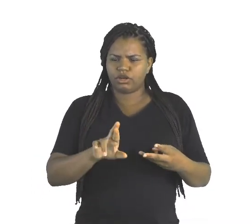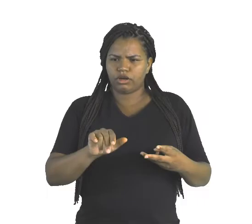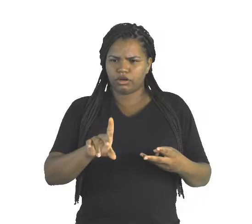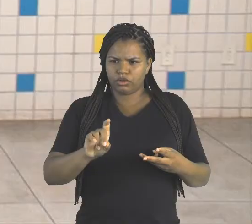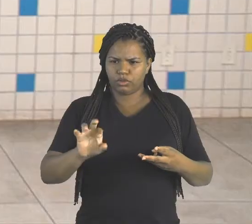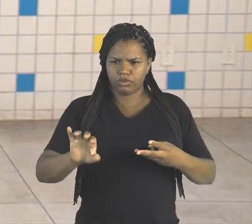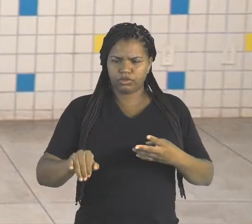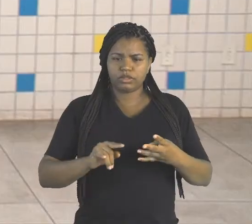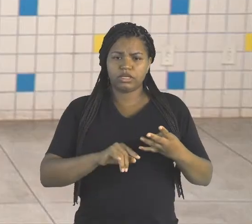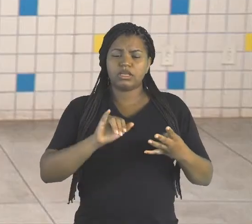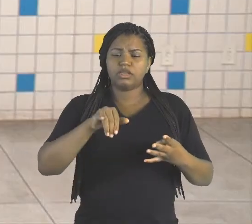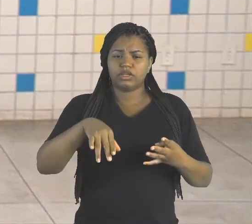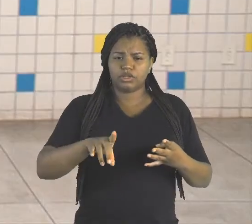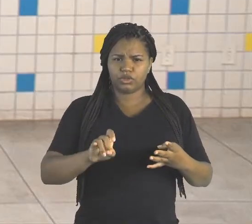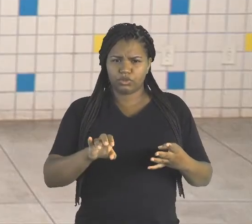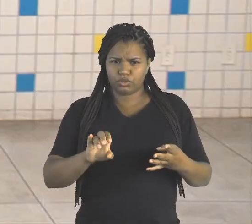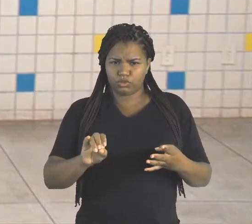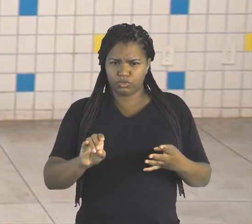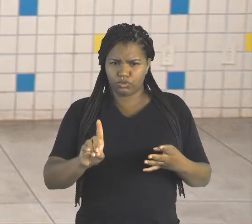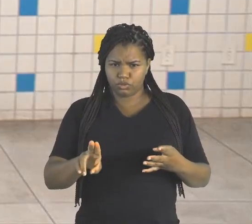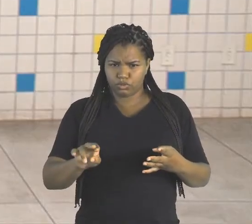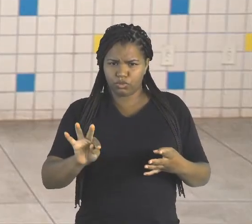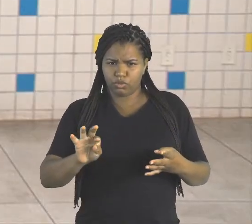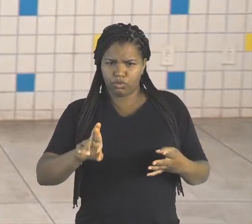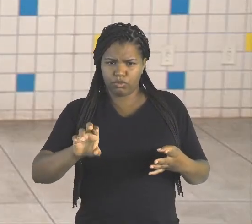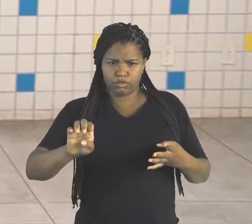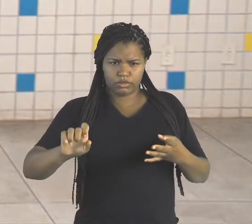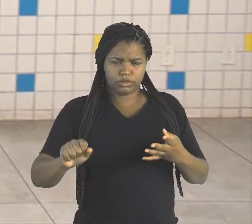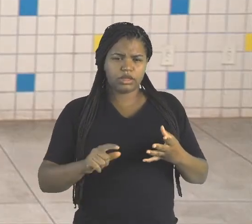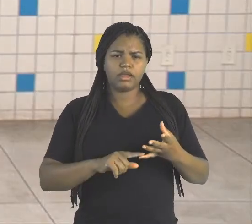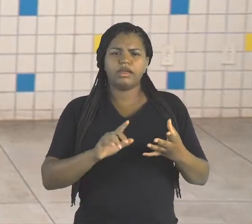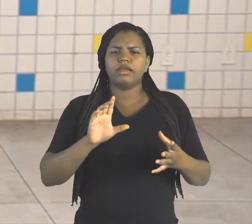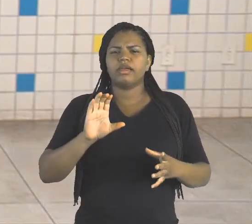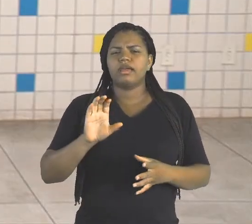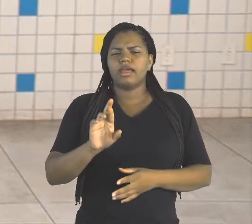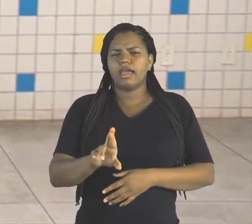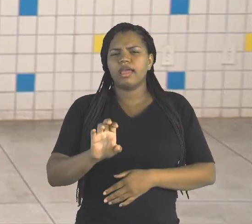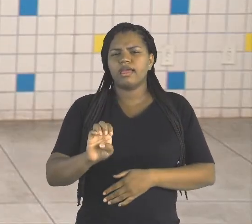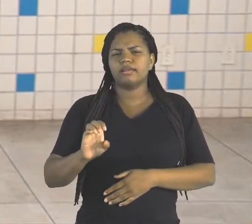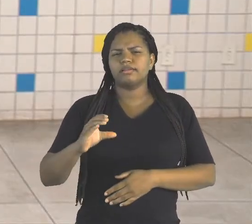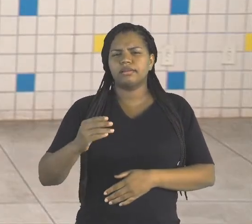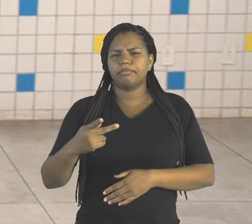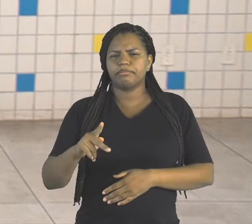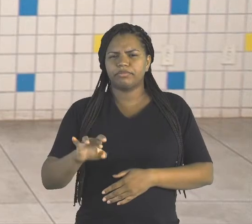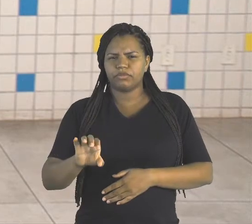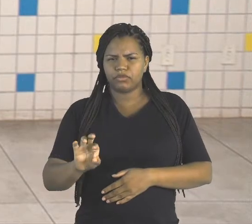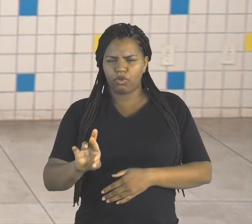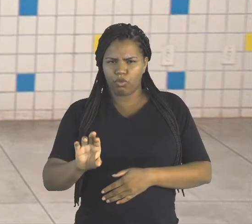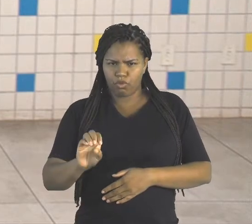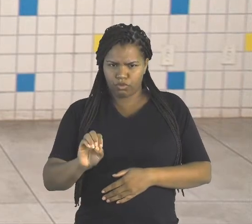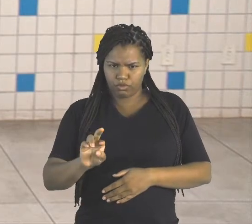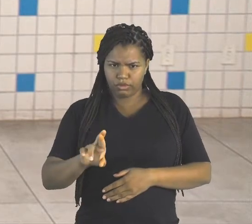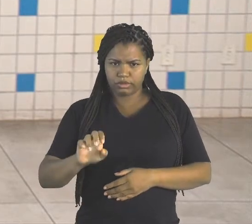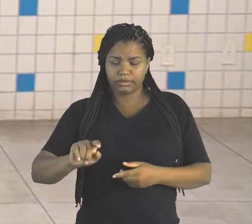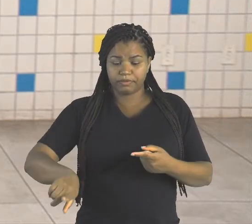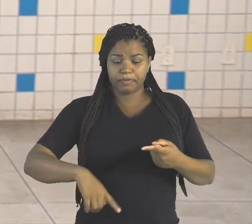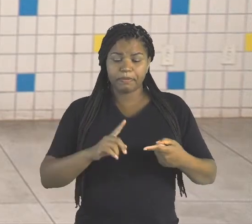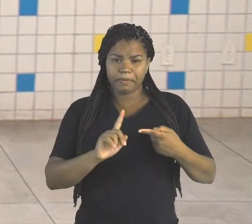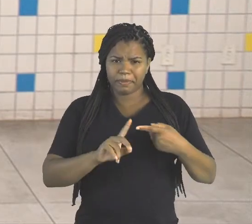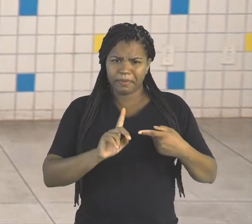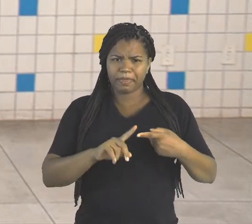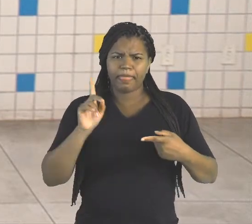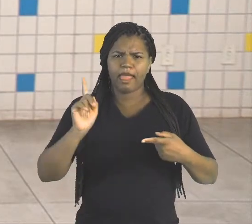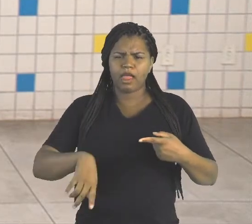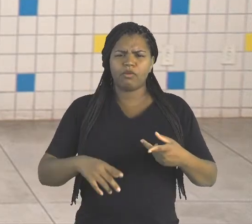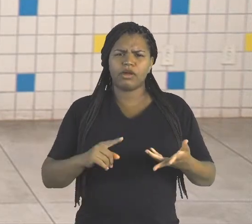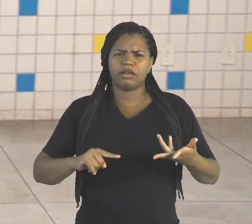nós vamos detalhar cada um deles. Vamos começar com os resistores. Os resistores são elementos de um circuito que